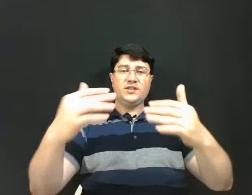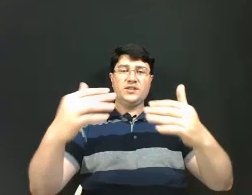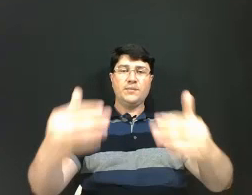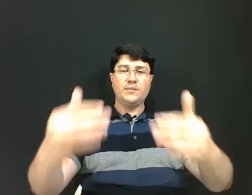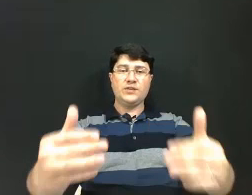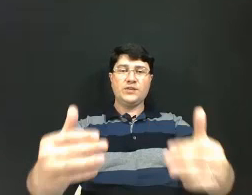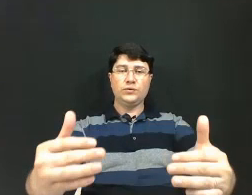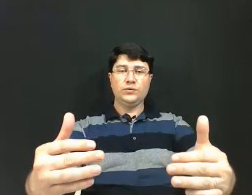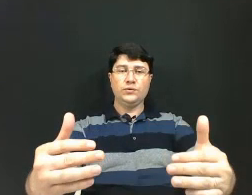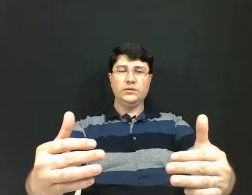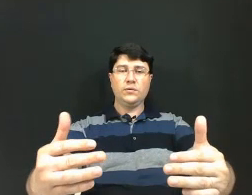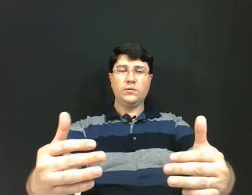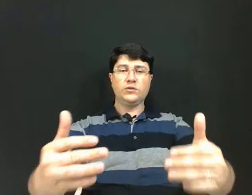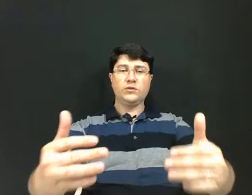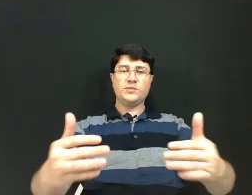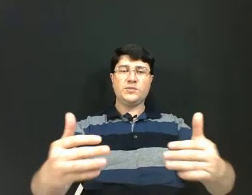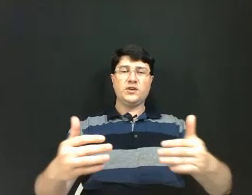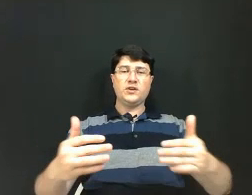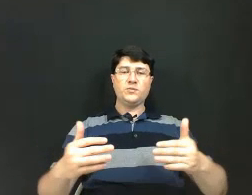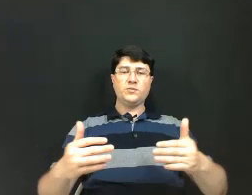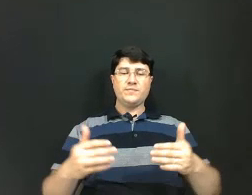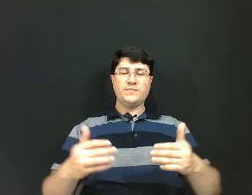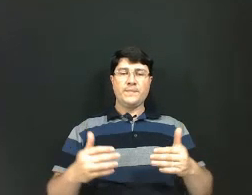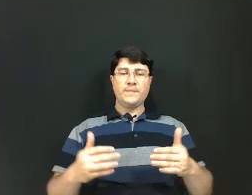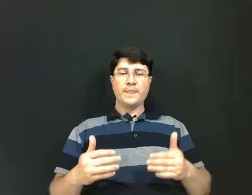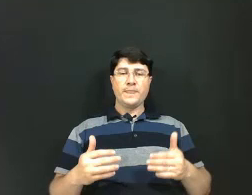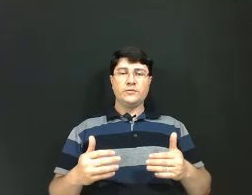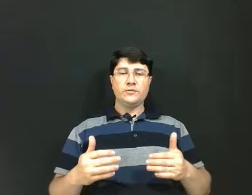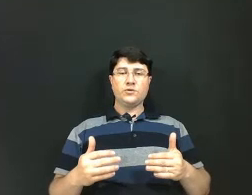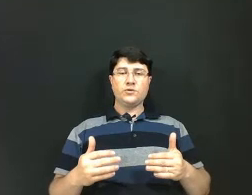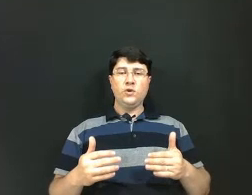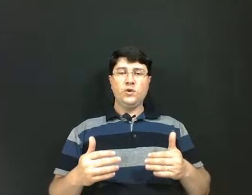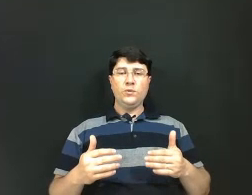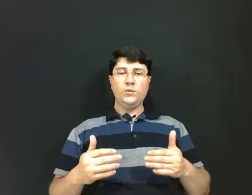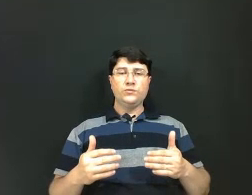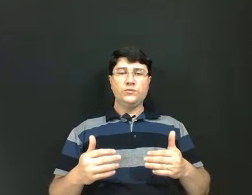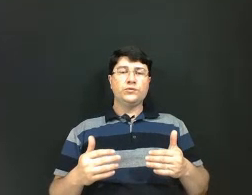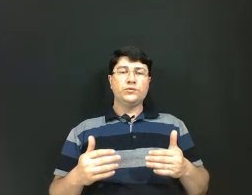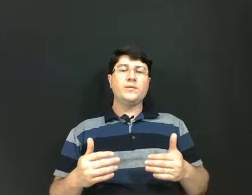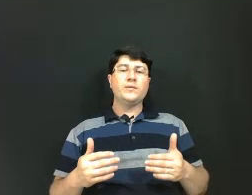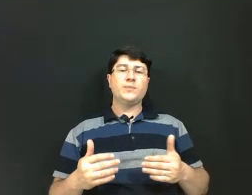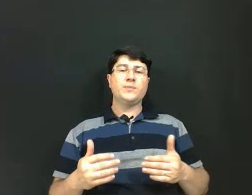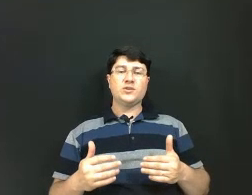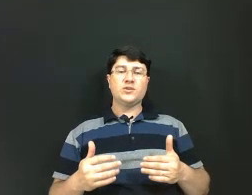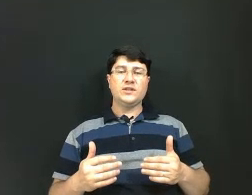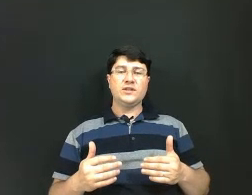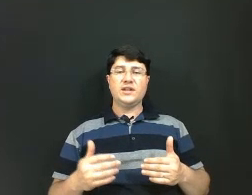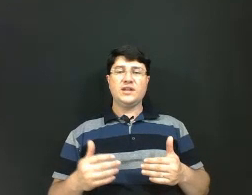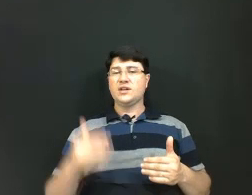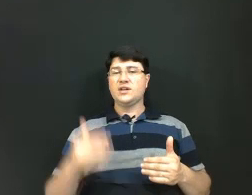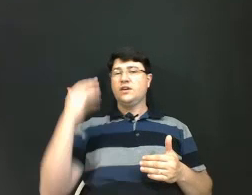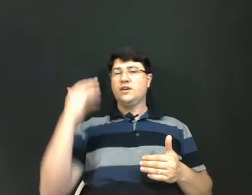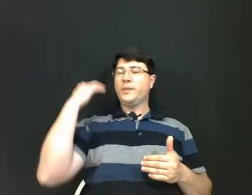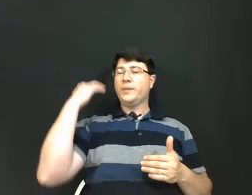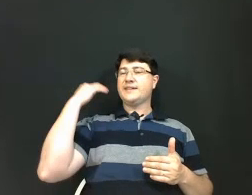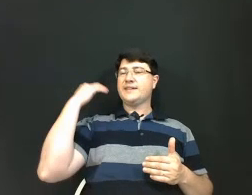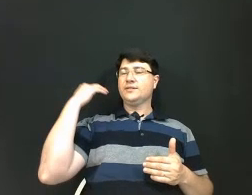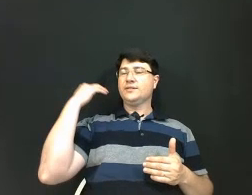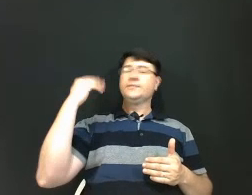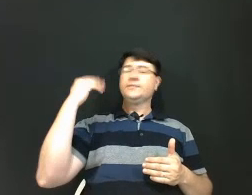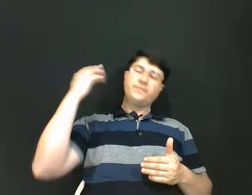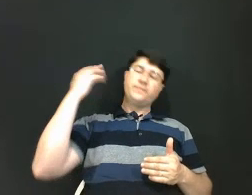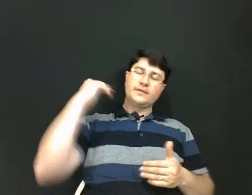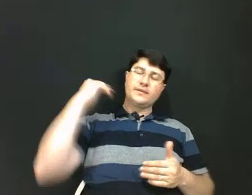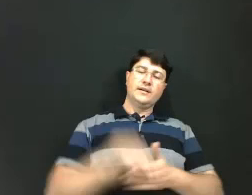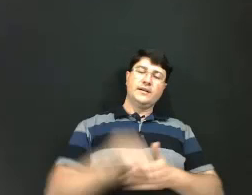para frente, mais futuro. Quanto mais próximo nosso corpo, um futuro mais próximo da gente. E o